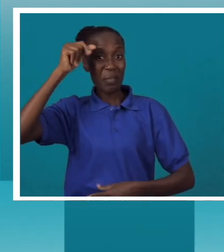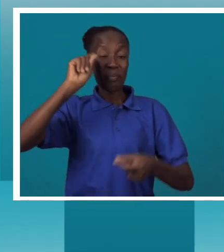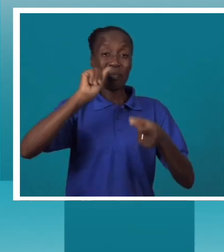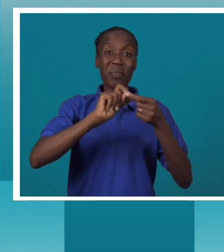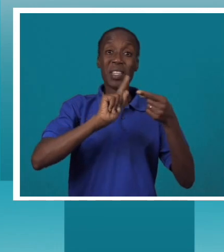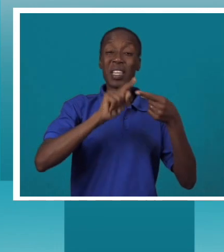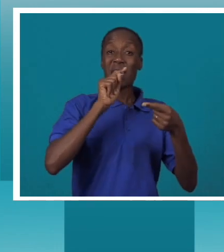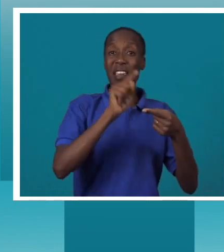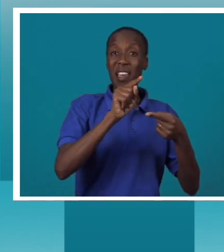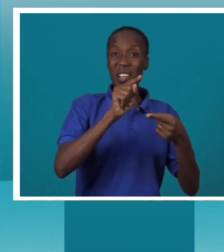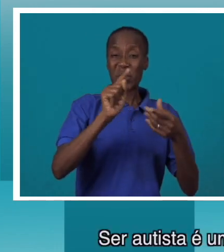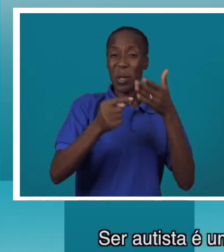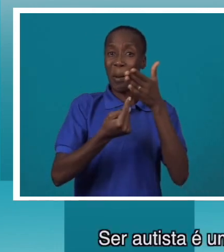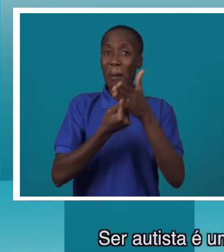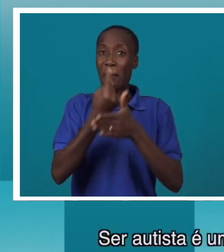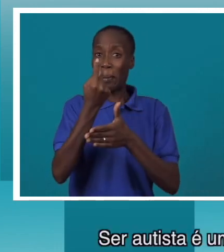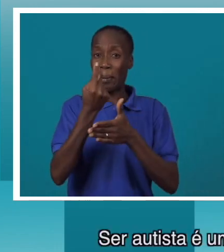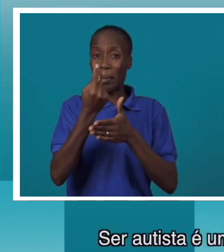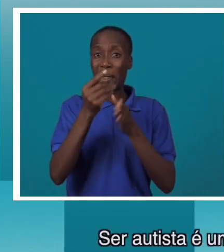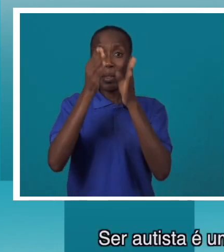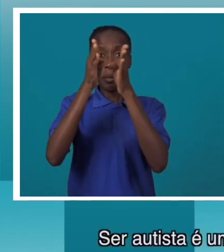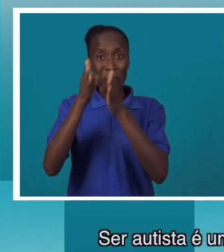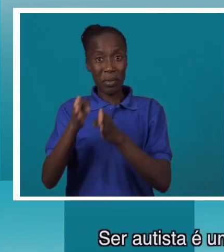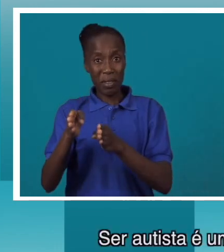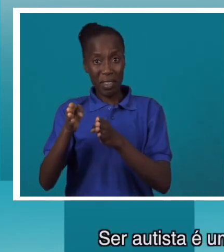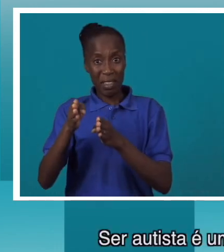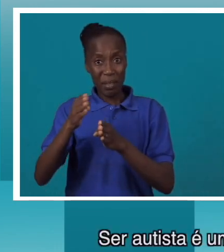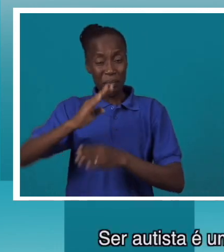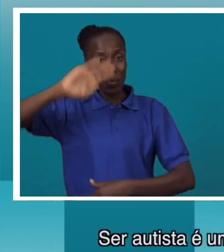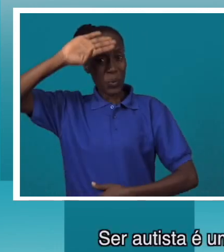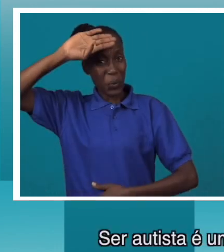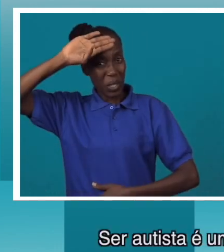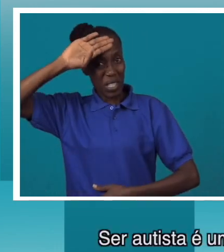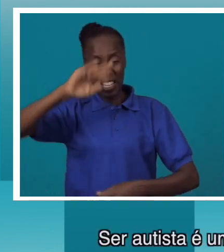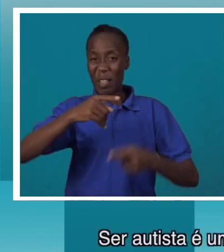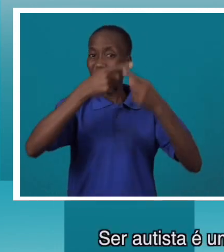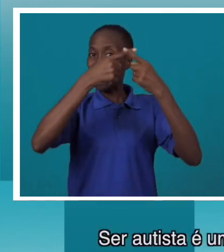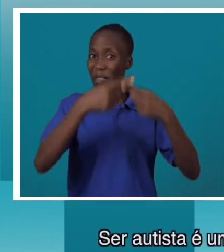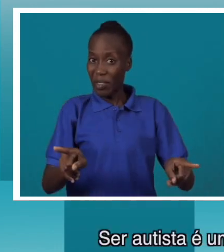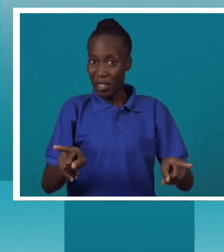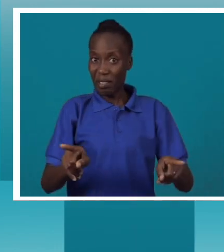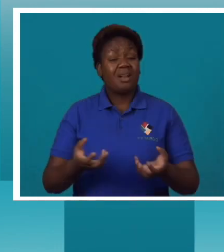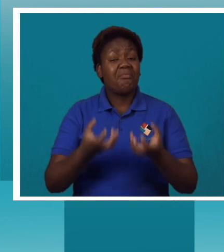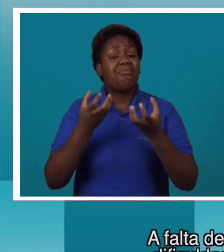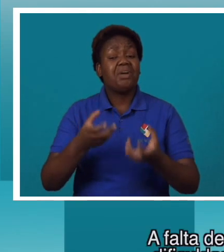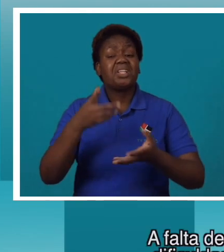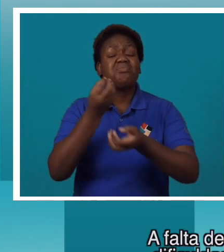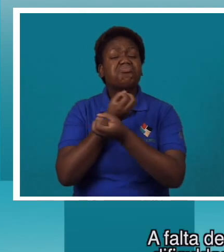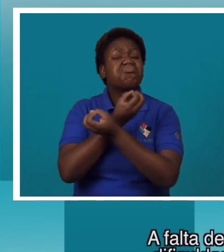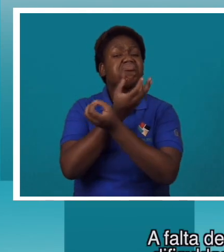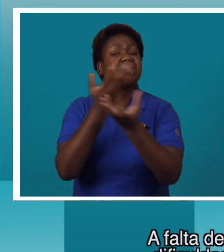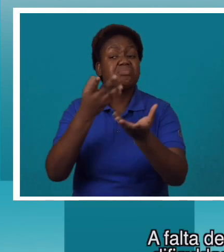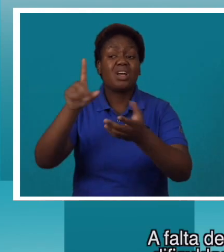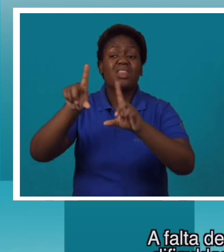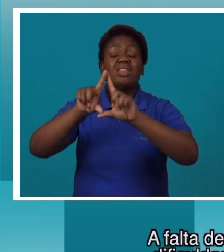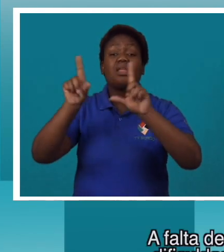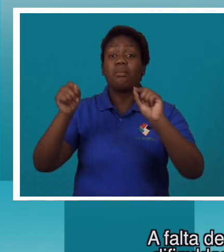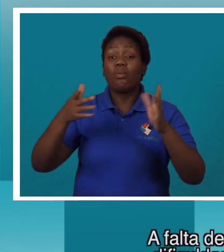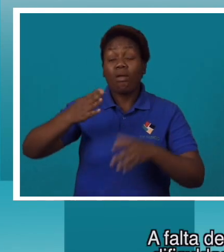doença nem se tenta do ano. Ser autista é um jeito que a gente que entender. a falta de informação